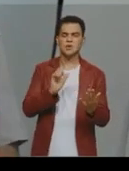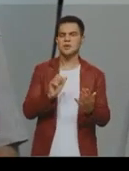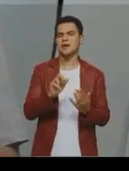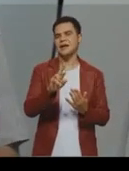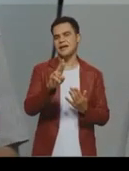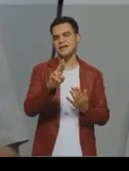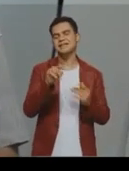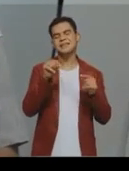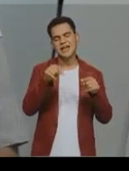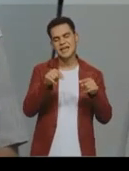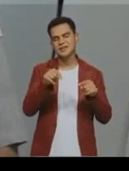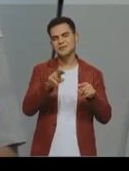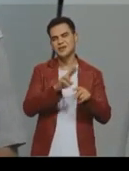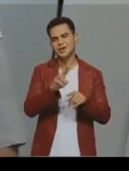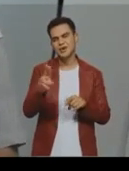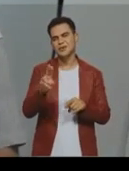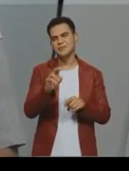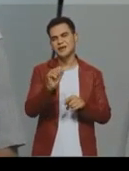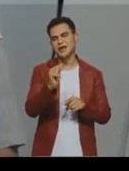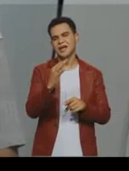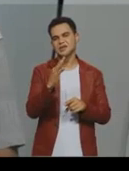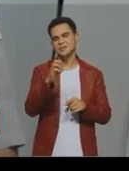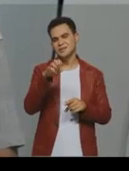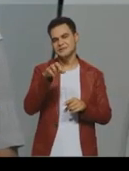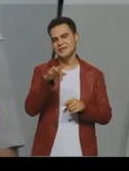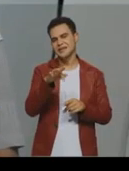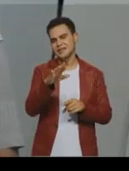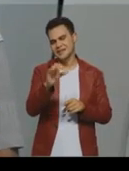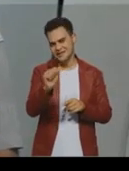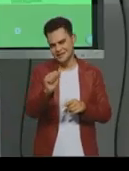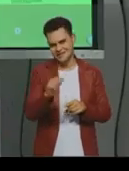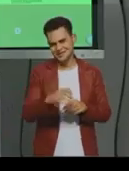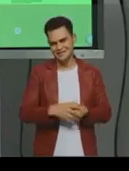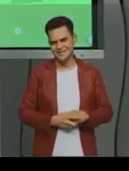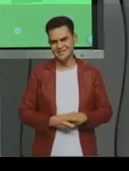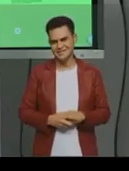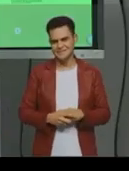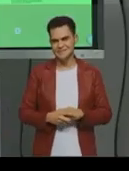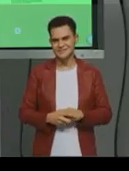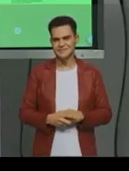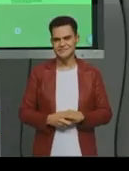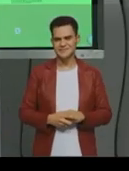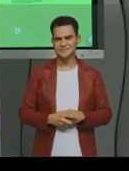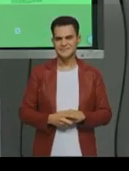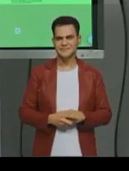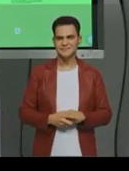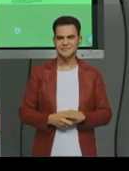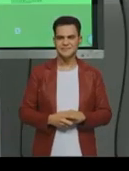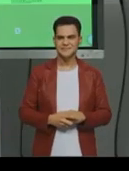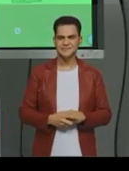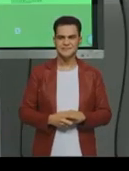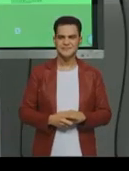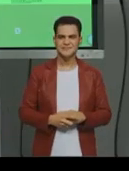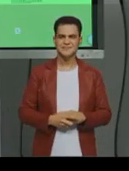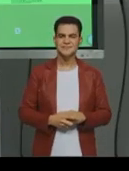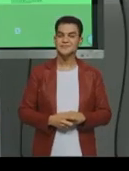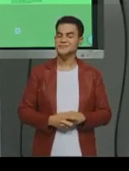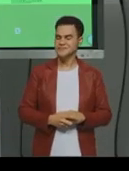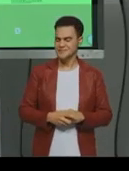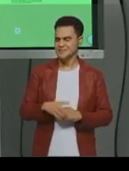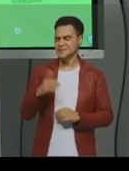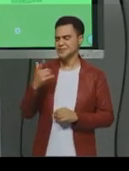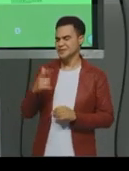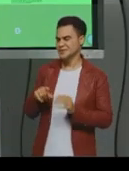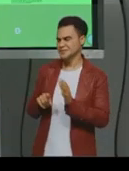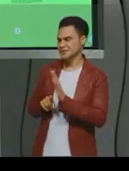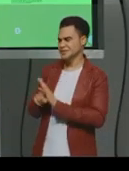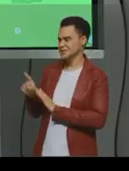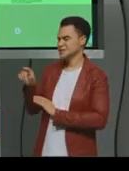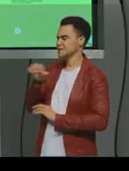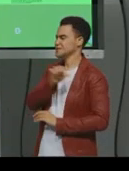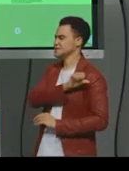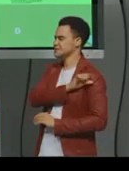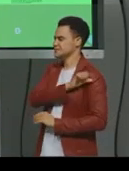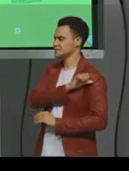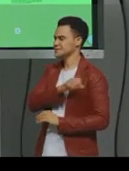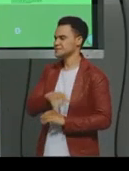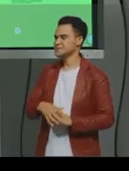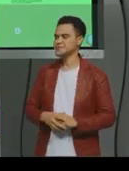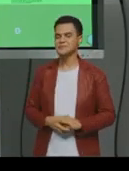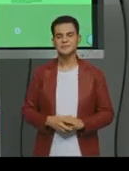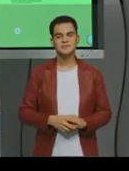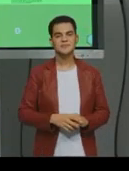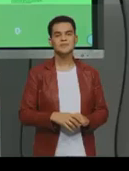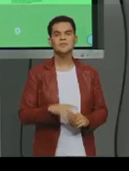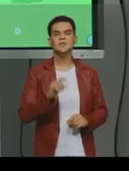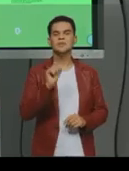pressão atmosférica. Ok, professor. A próxima dúvida também é para você, é uma dúvida de nono ano. O que